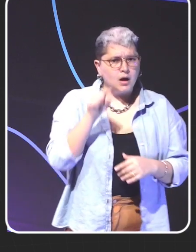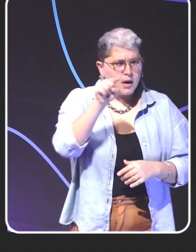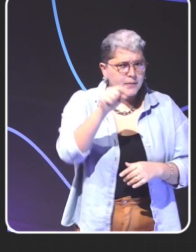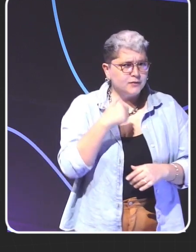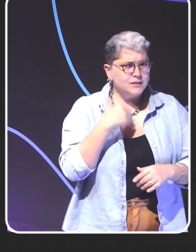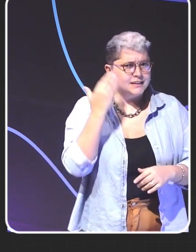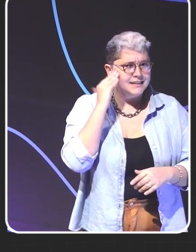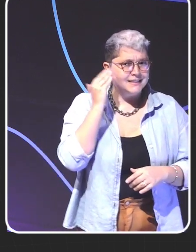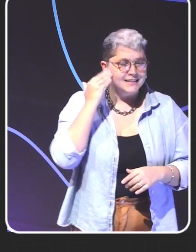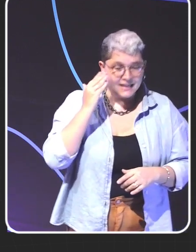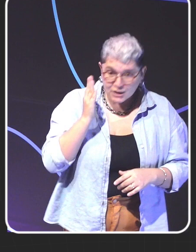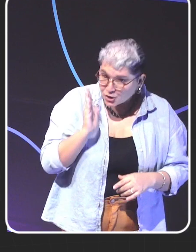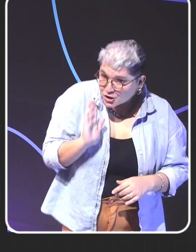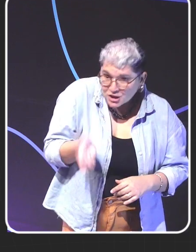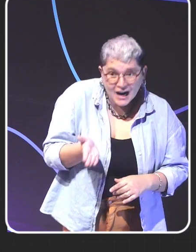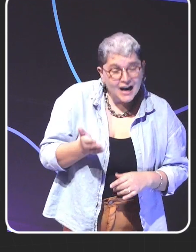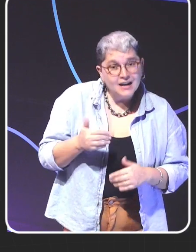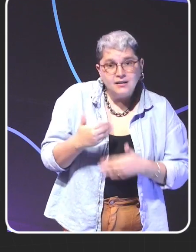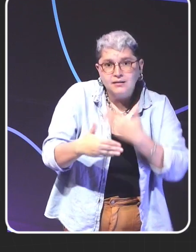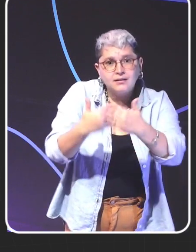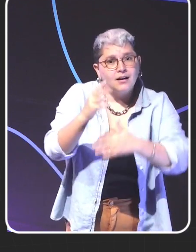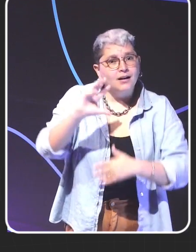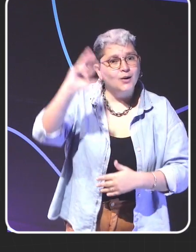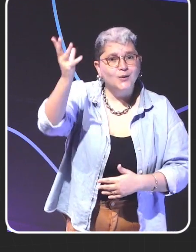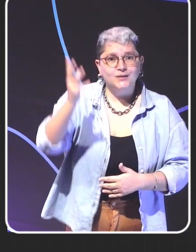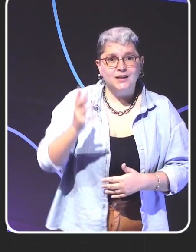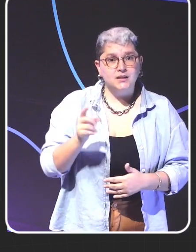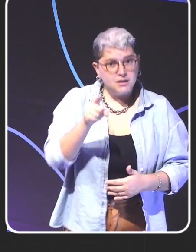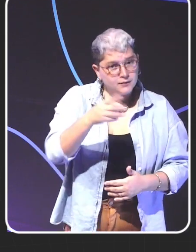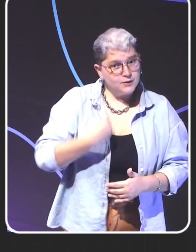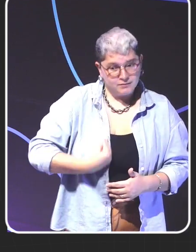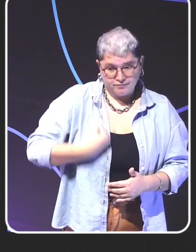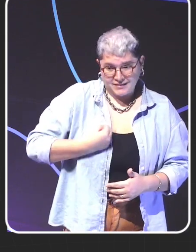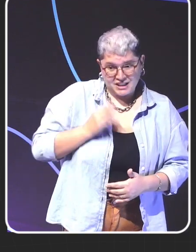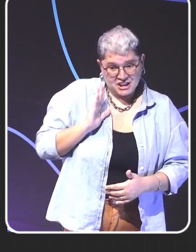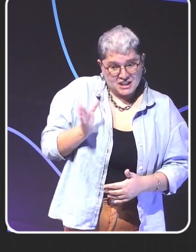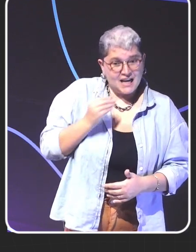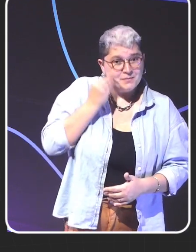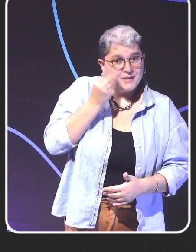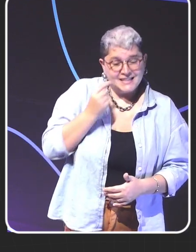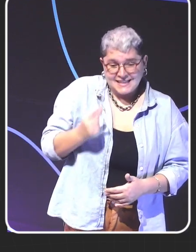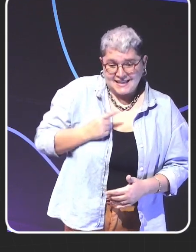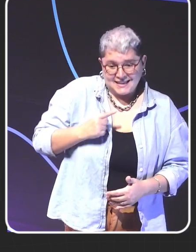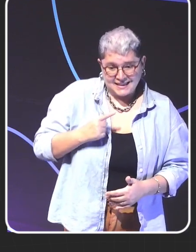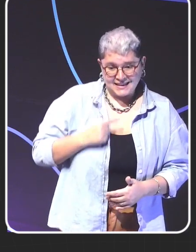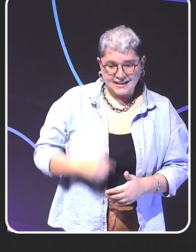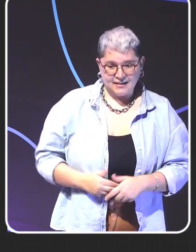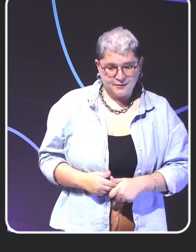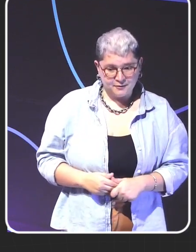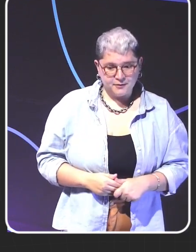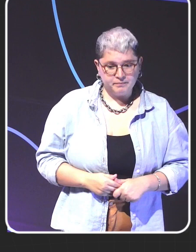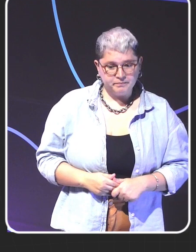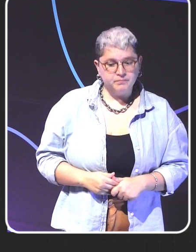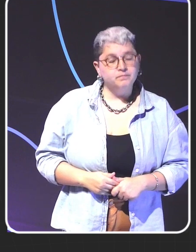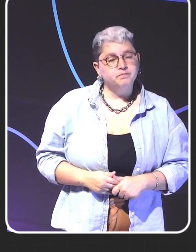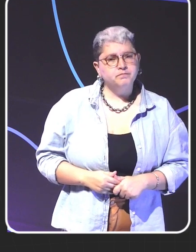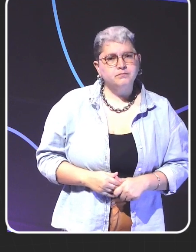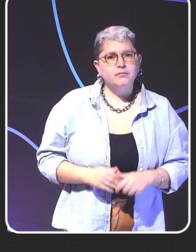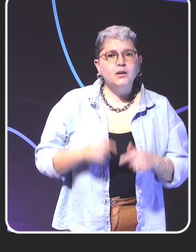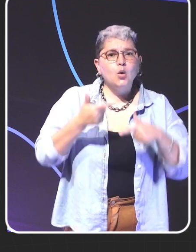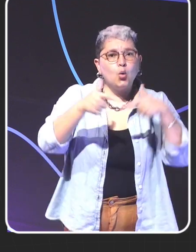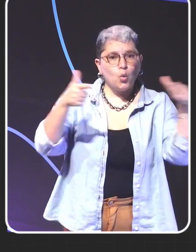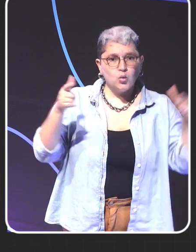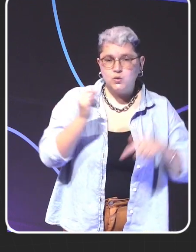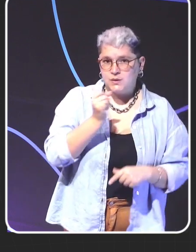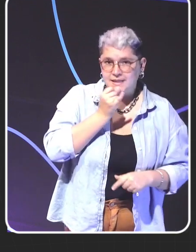já está acontecendo e provavelmente você já viveu isso. E aí, para dar mais alguns exemplos, até para, se você